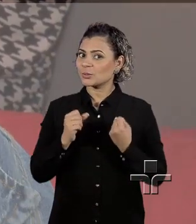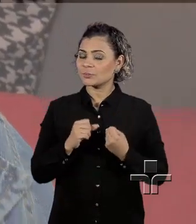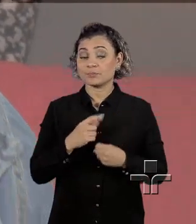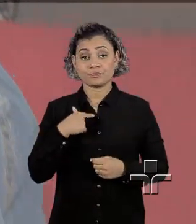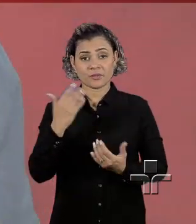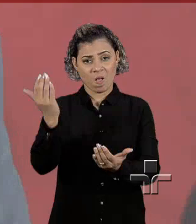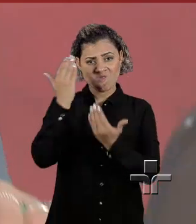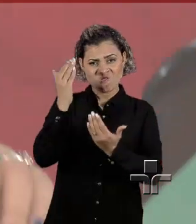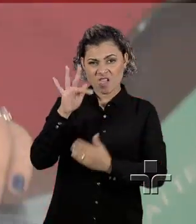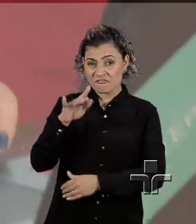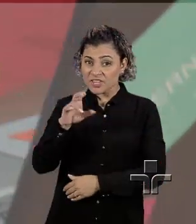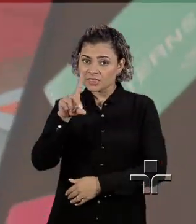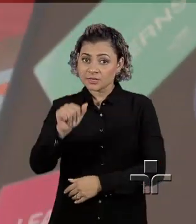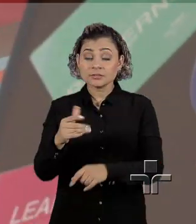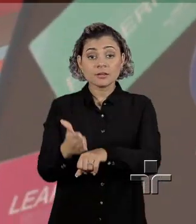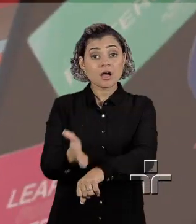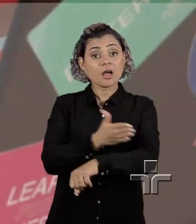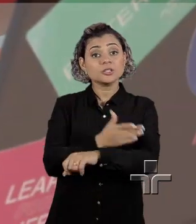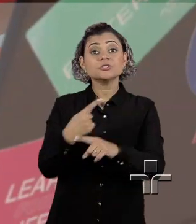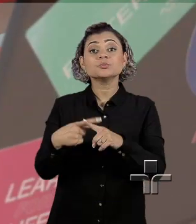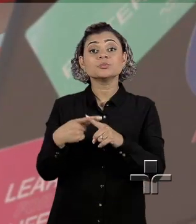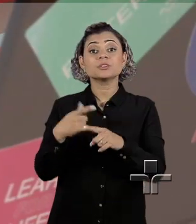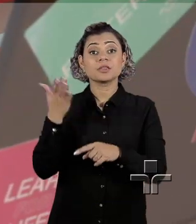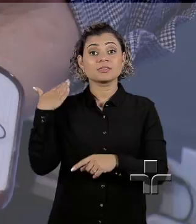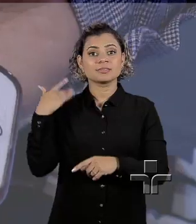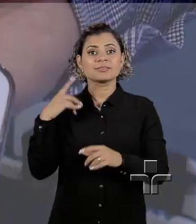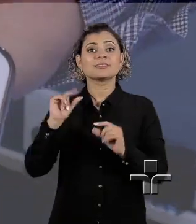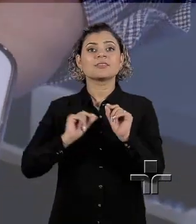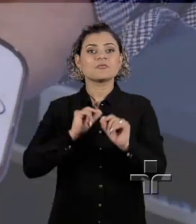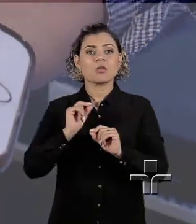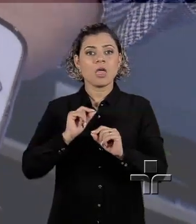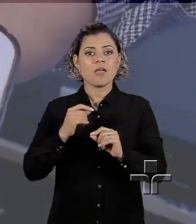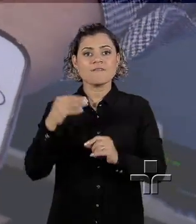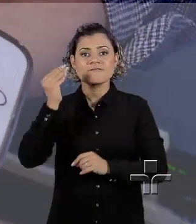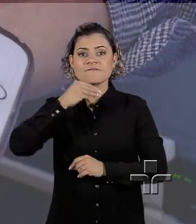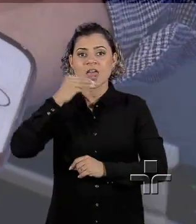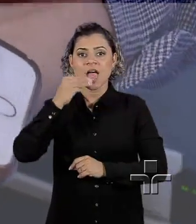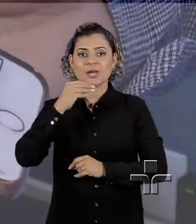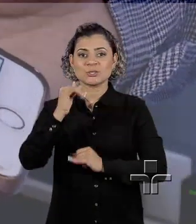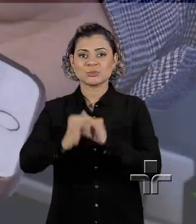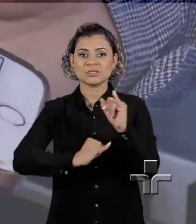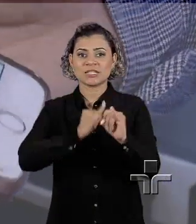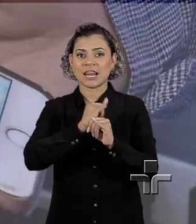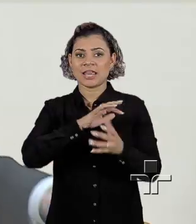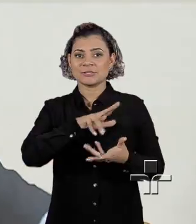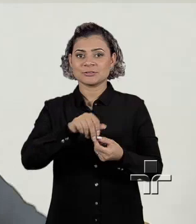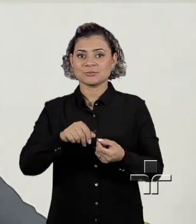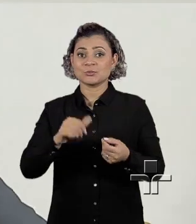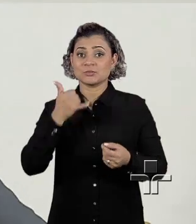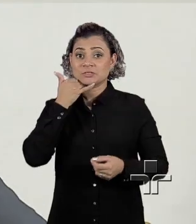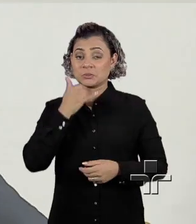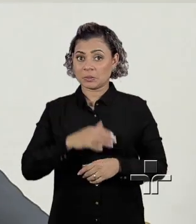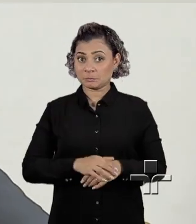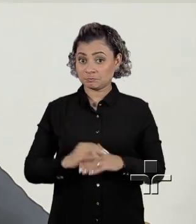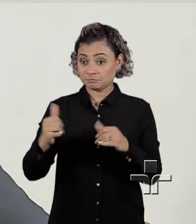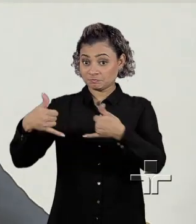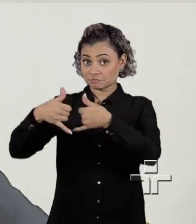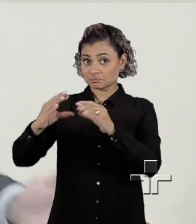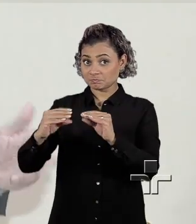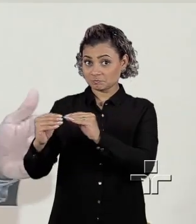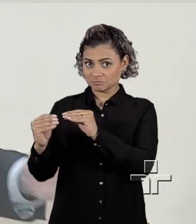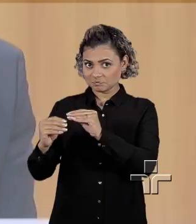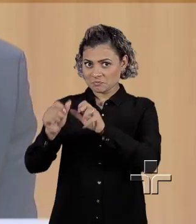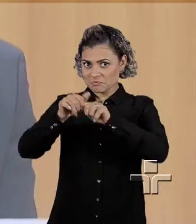da Fernanda é anterior aos recentes casos que expõem a vulnerabilidade da rede mundial de celular. O vazamento das